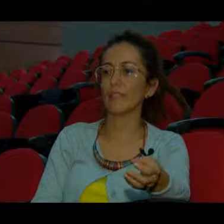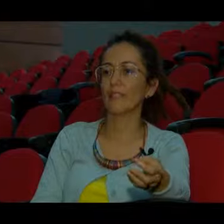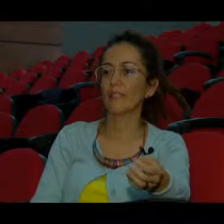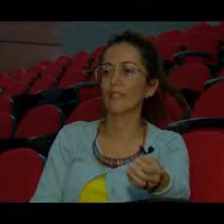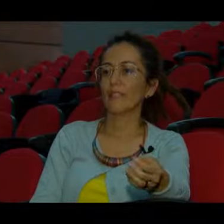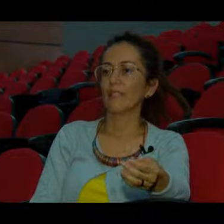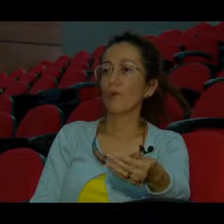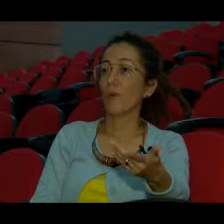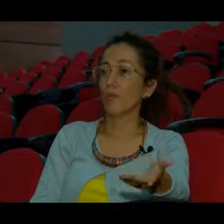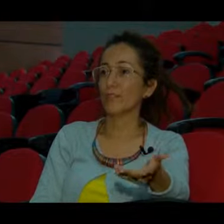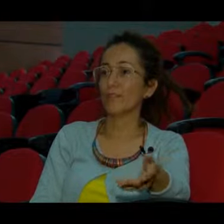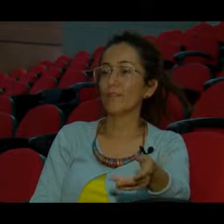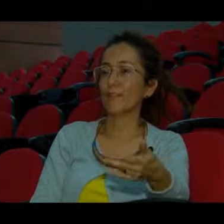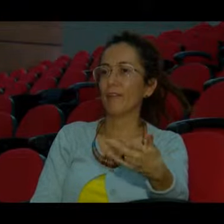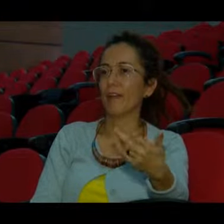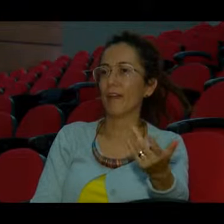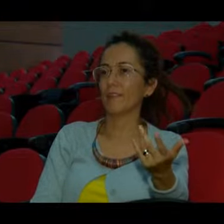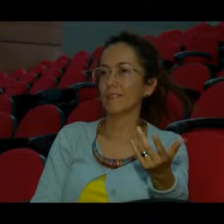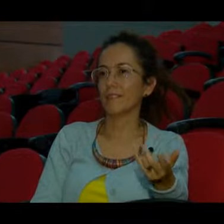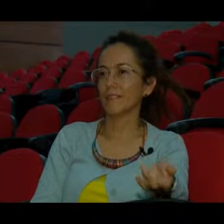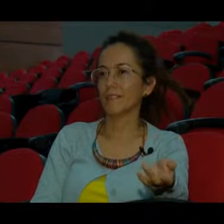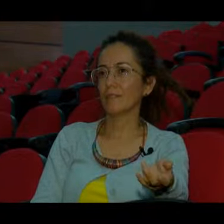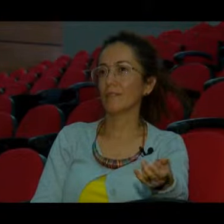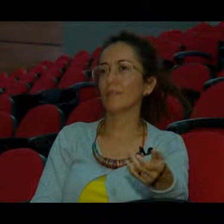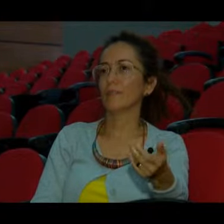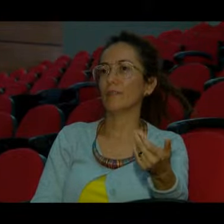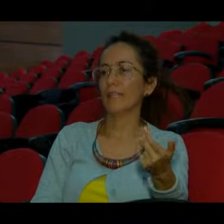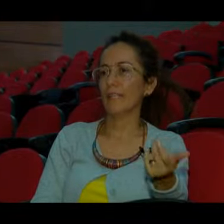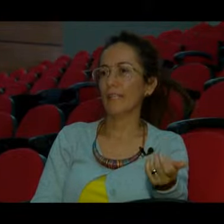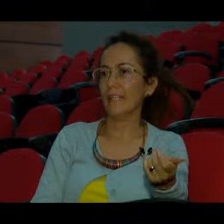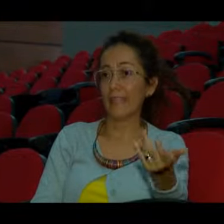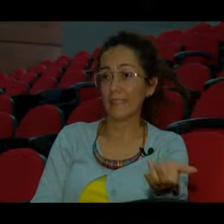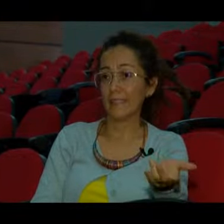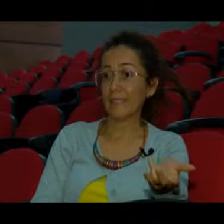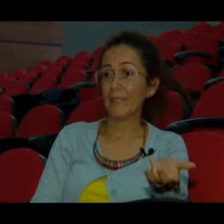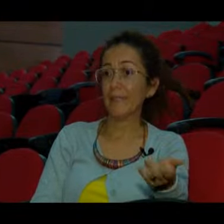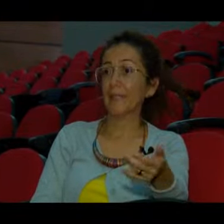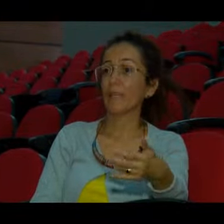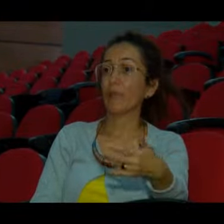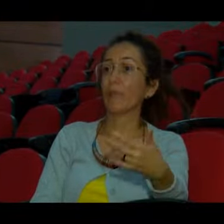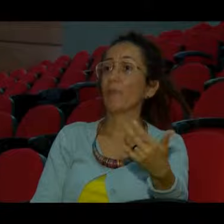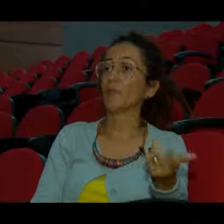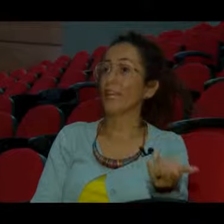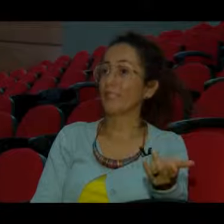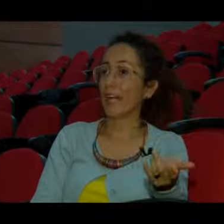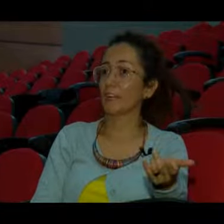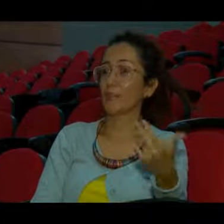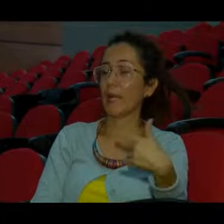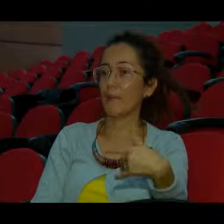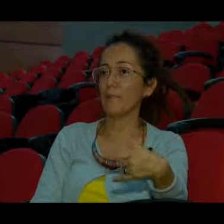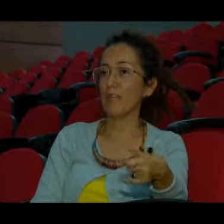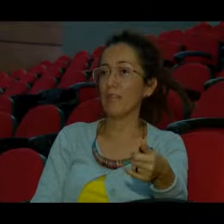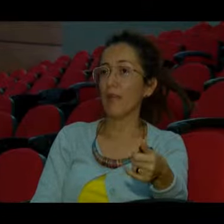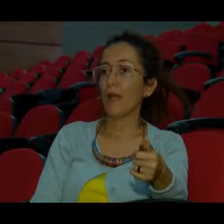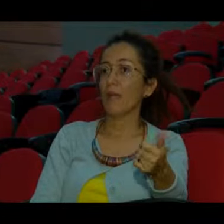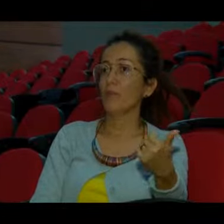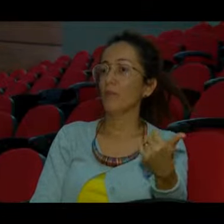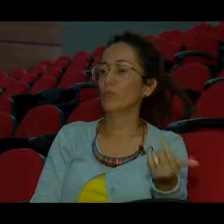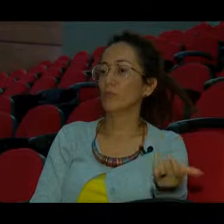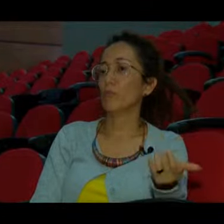cultura. Então hoje venho falar desse ensino EAD, que foi uma modalidade para